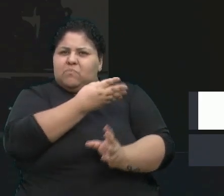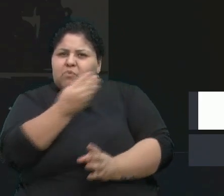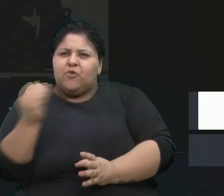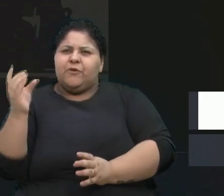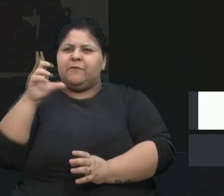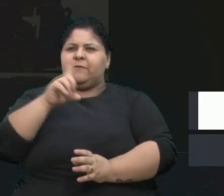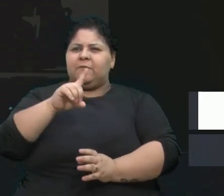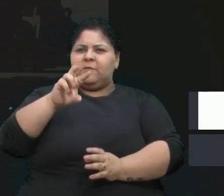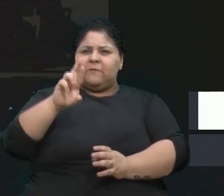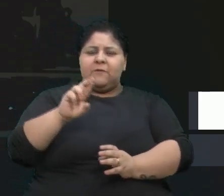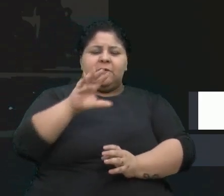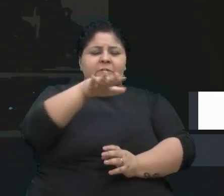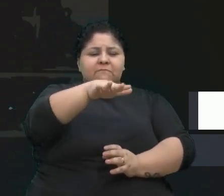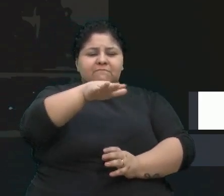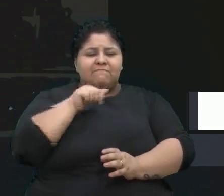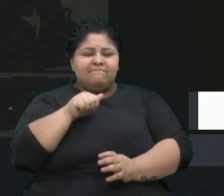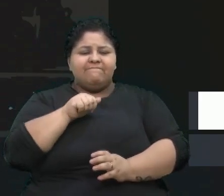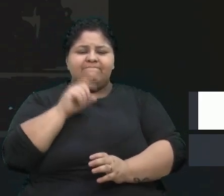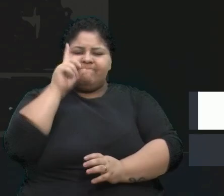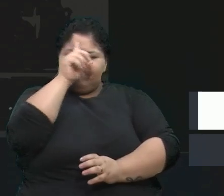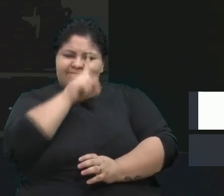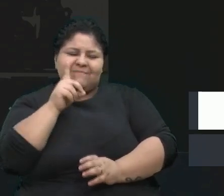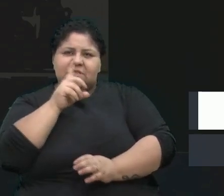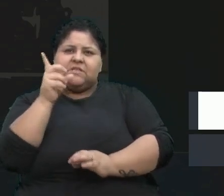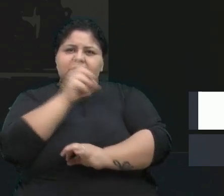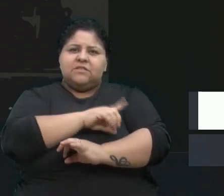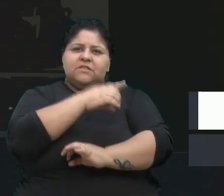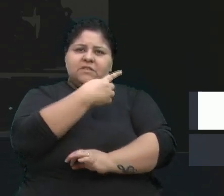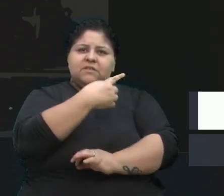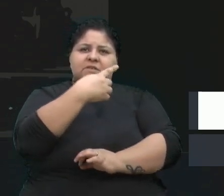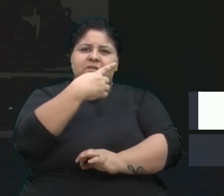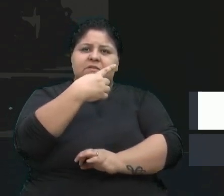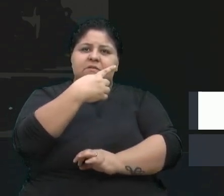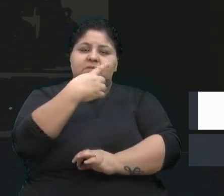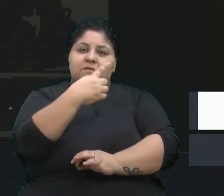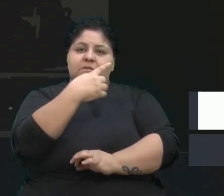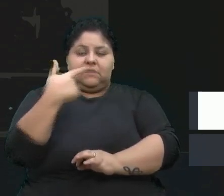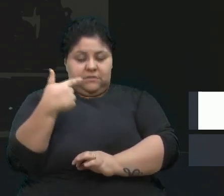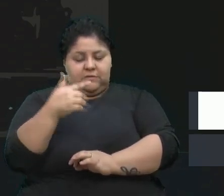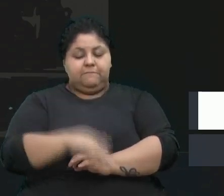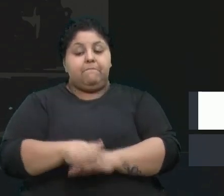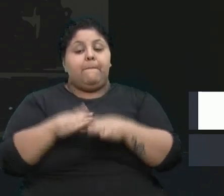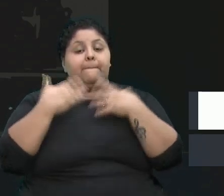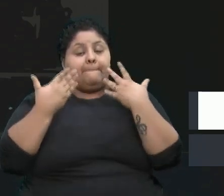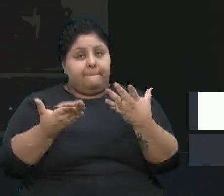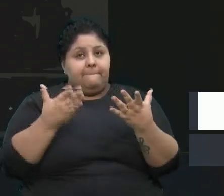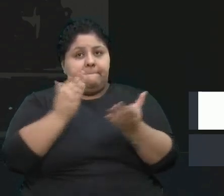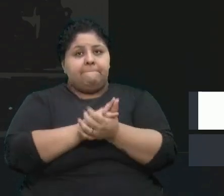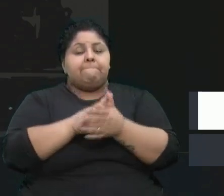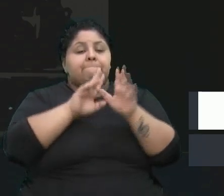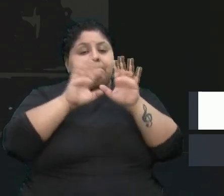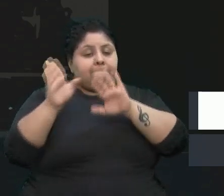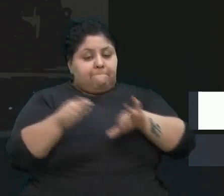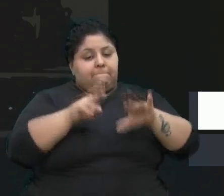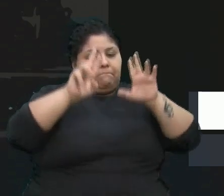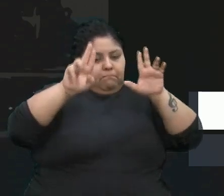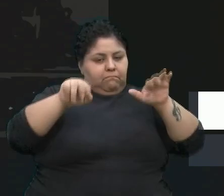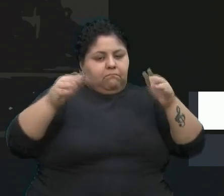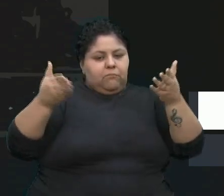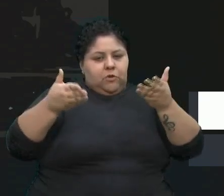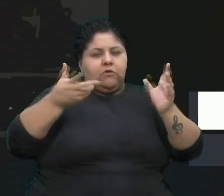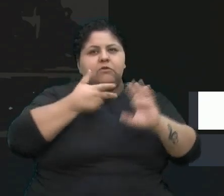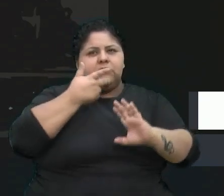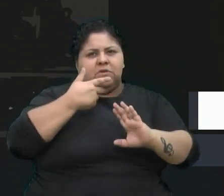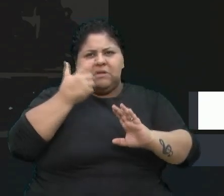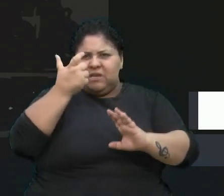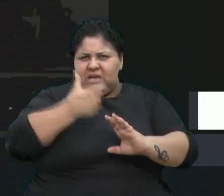ter me socorrido naquele domingo do dia 17. Bem, o assunto que eu trago hoje, eu acho que aí a minha assessoria